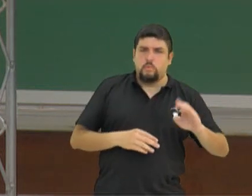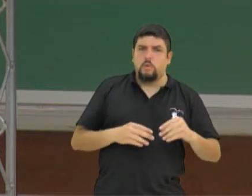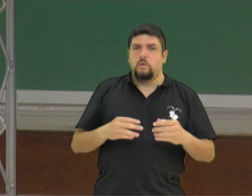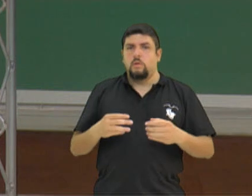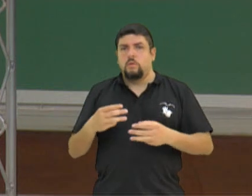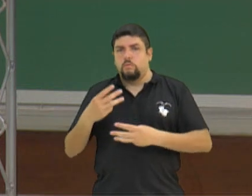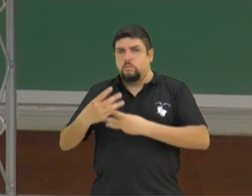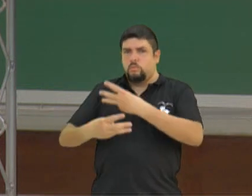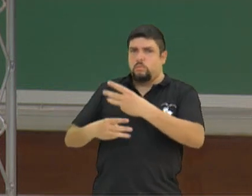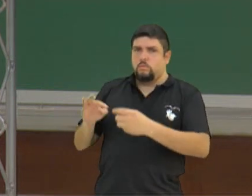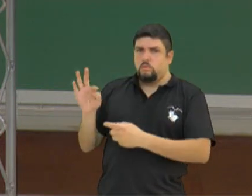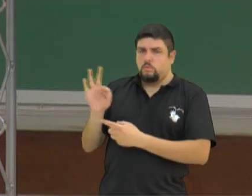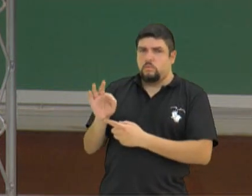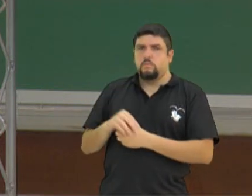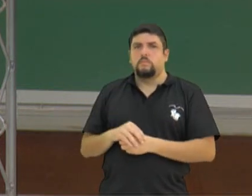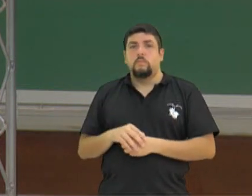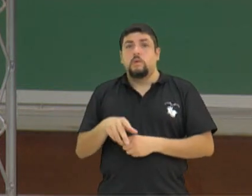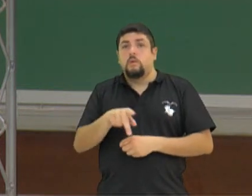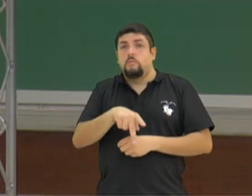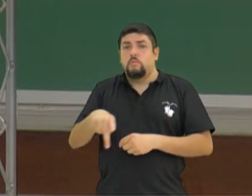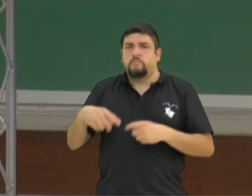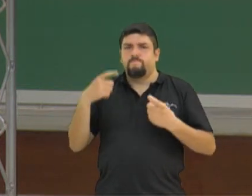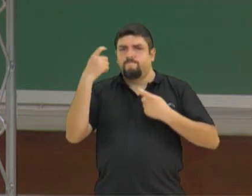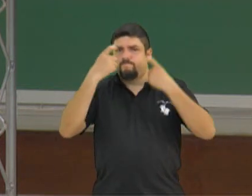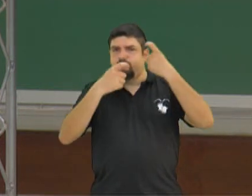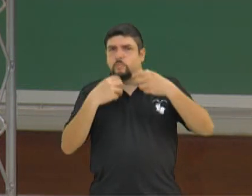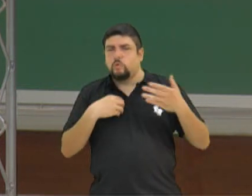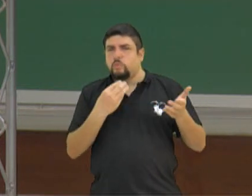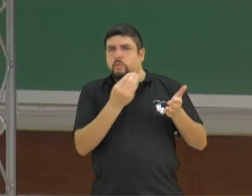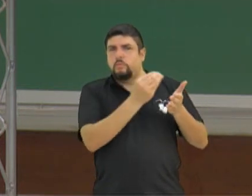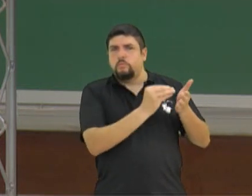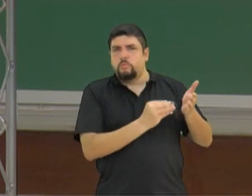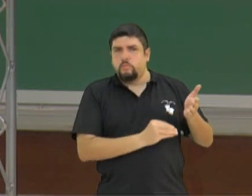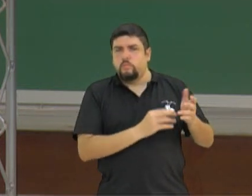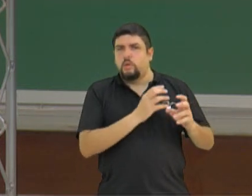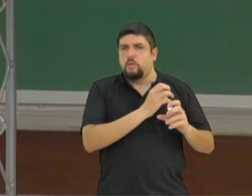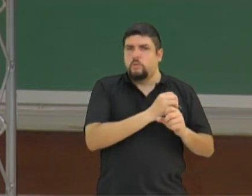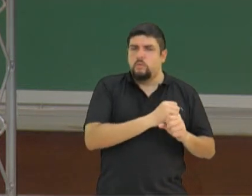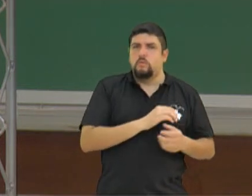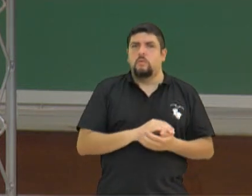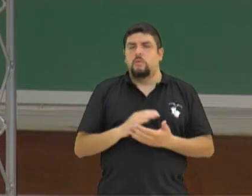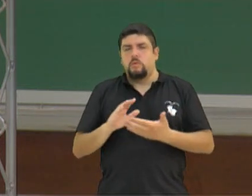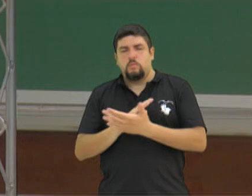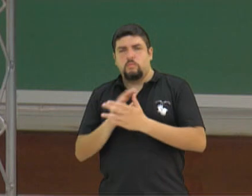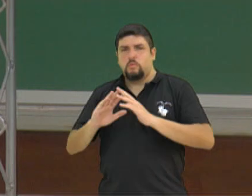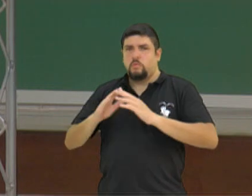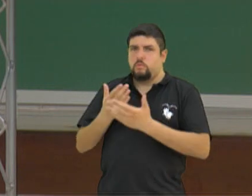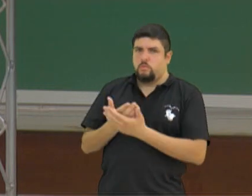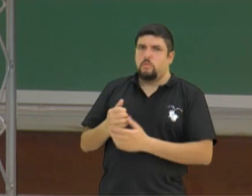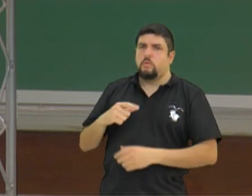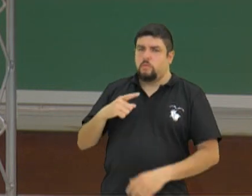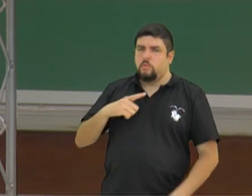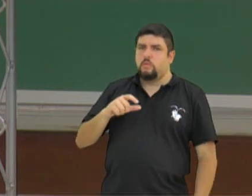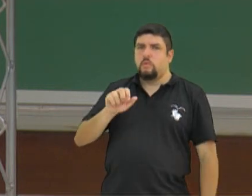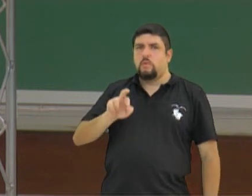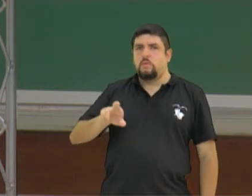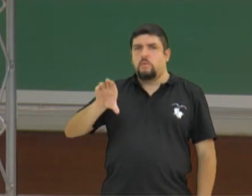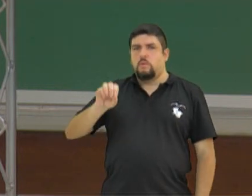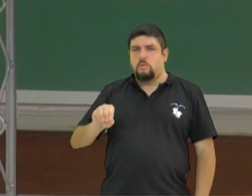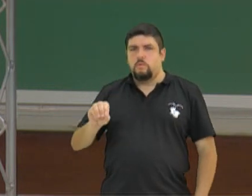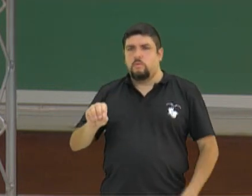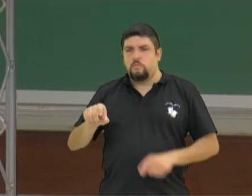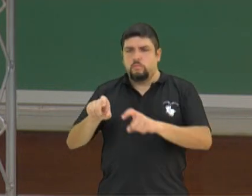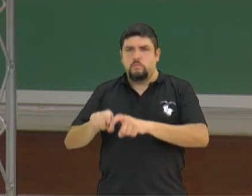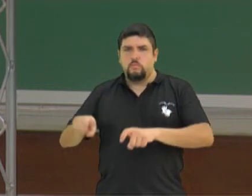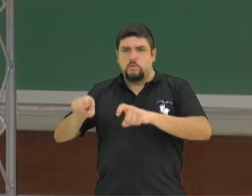de vocês, tanto no RCO, né? As escolas que adotaram o registro de classe online, quanto as escolas que ainda usam o livro